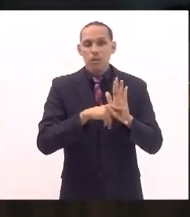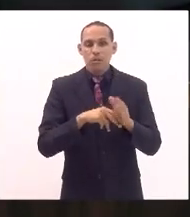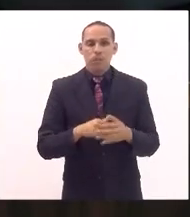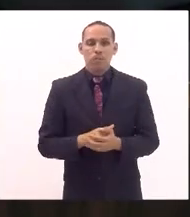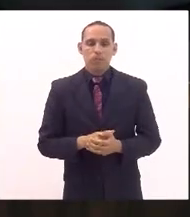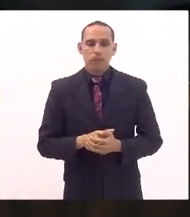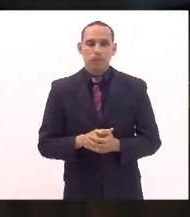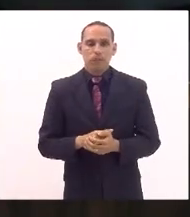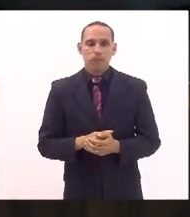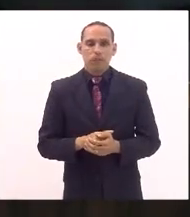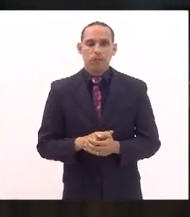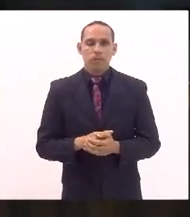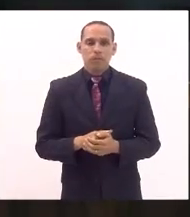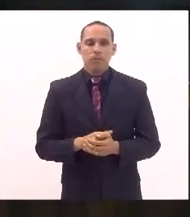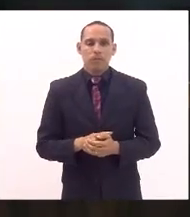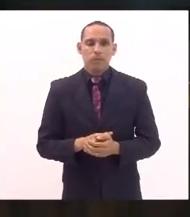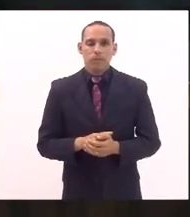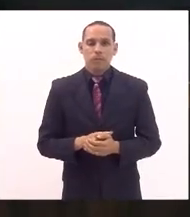projetos